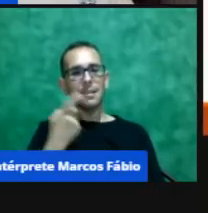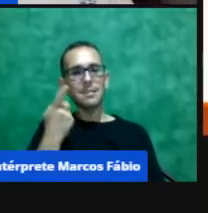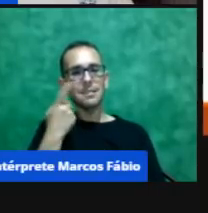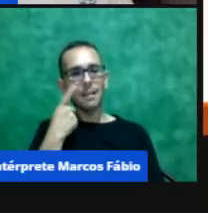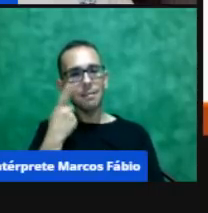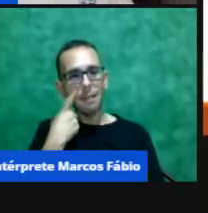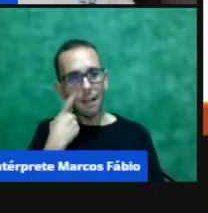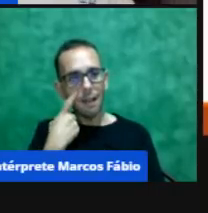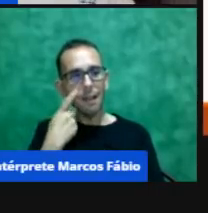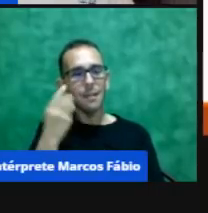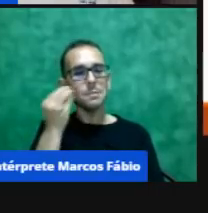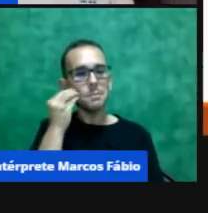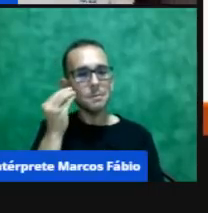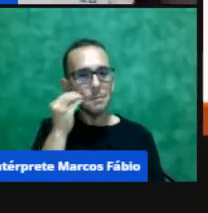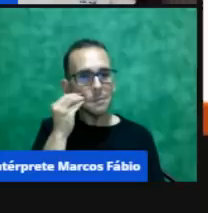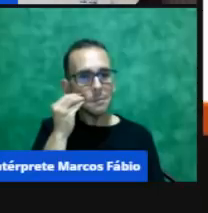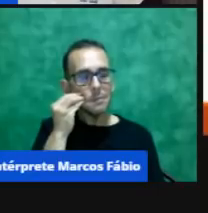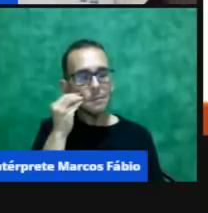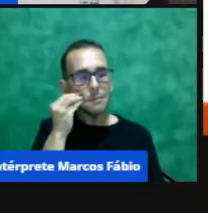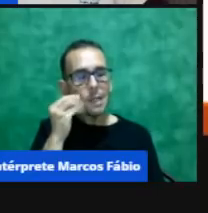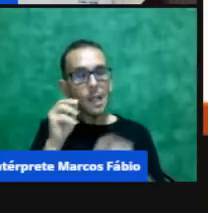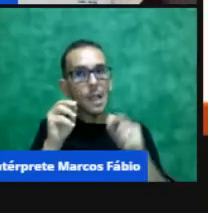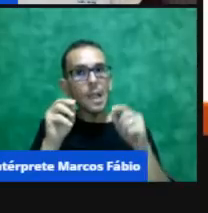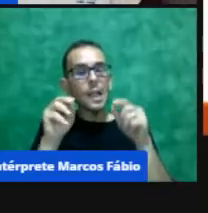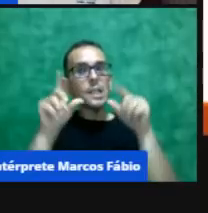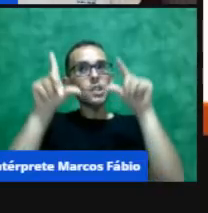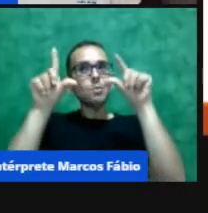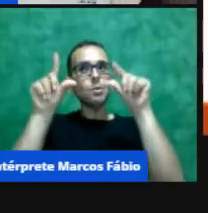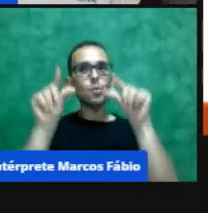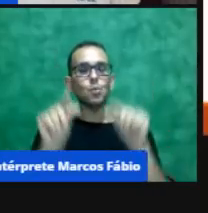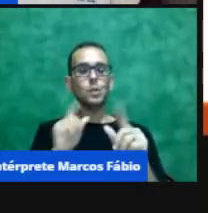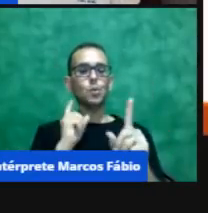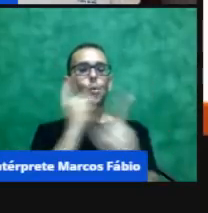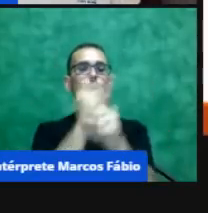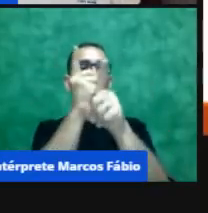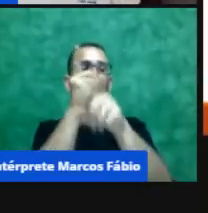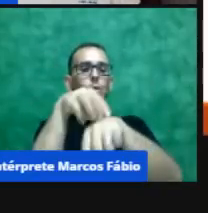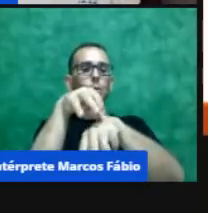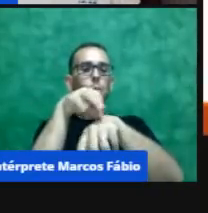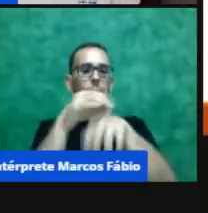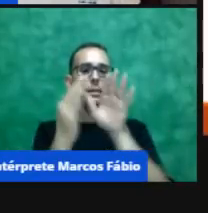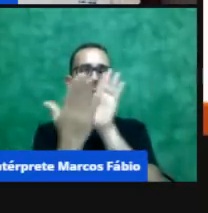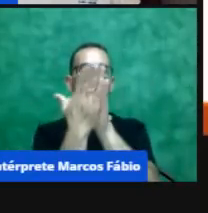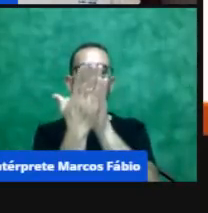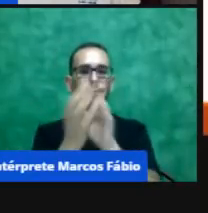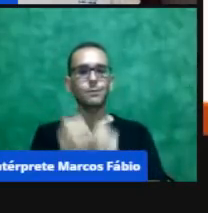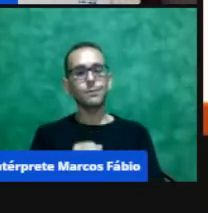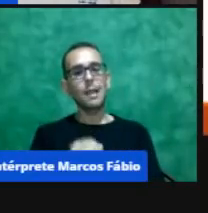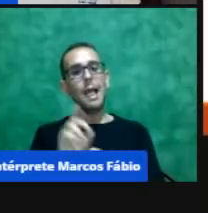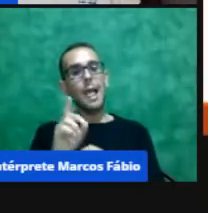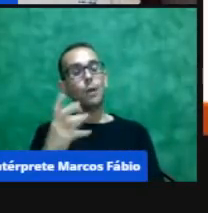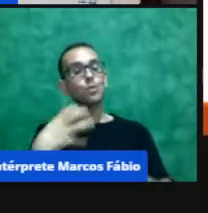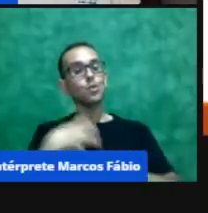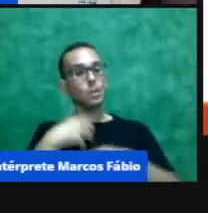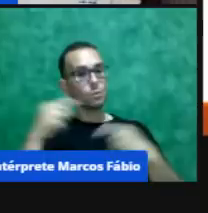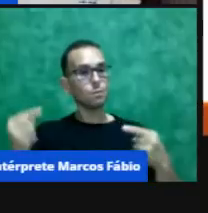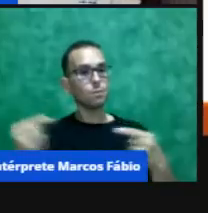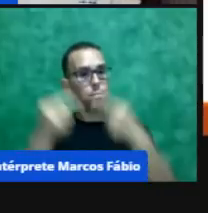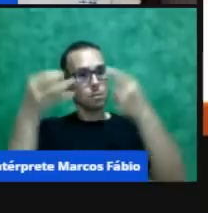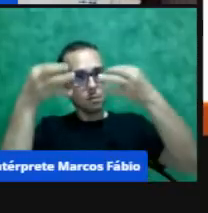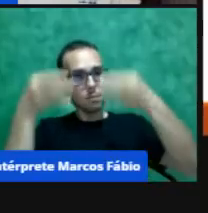esses, digamos que, problemas, né, de encontro presencial. É uma forma síncrona de reunir esses alunos,